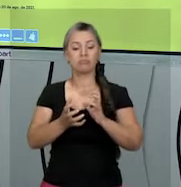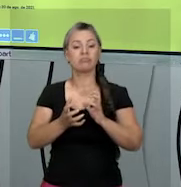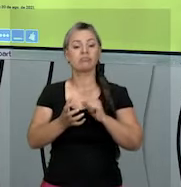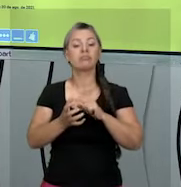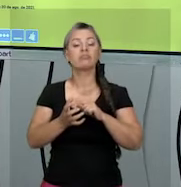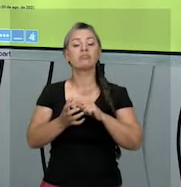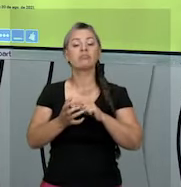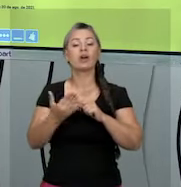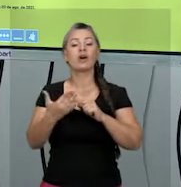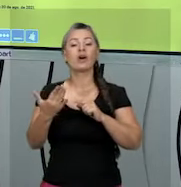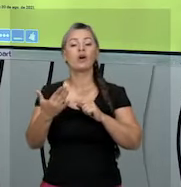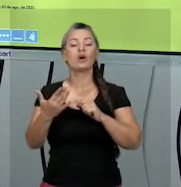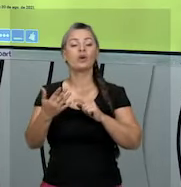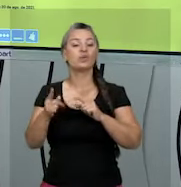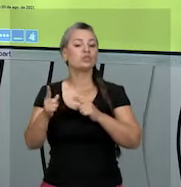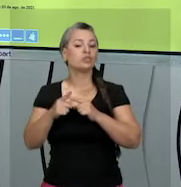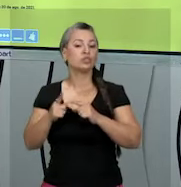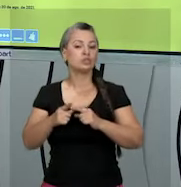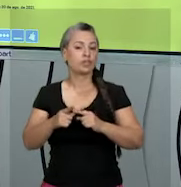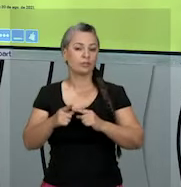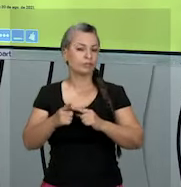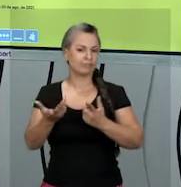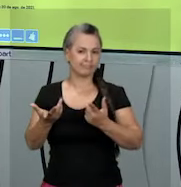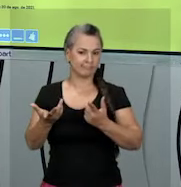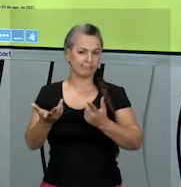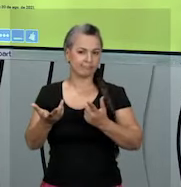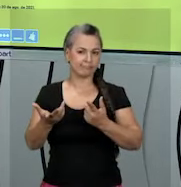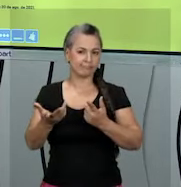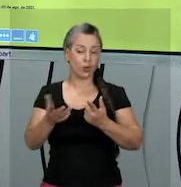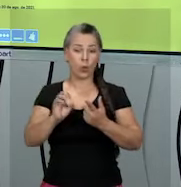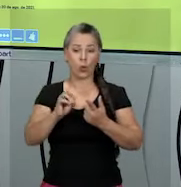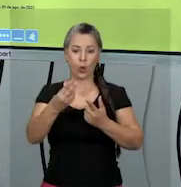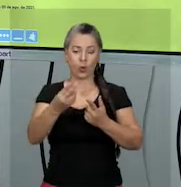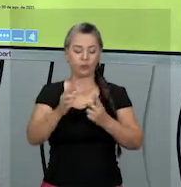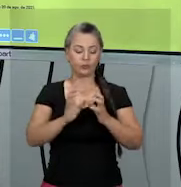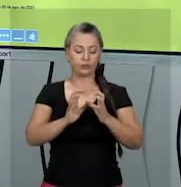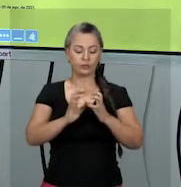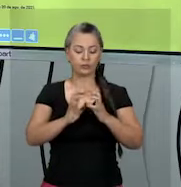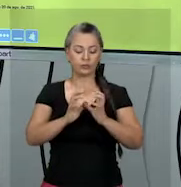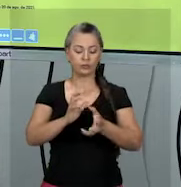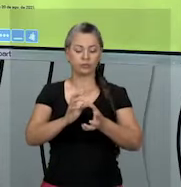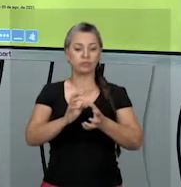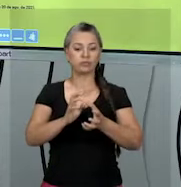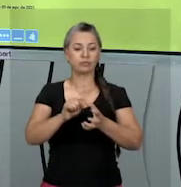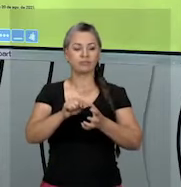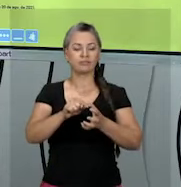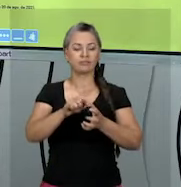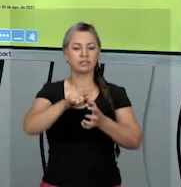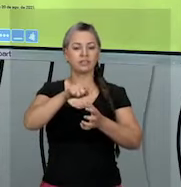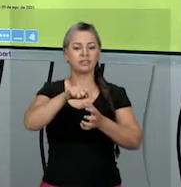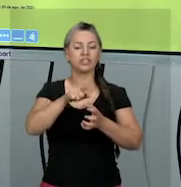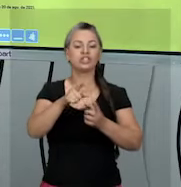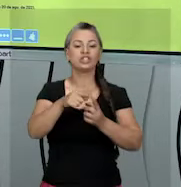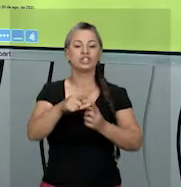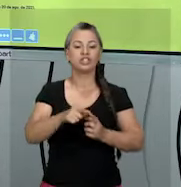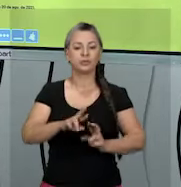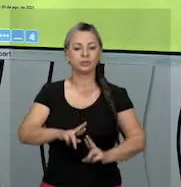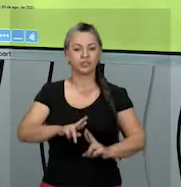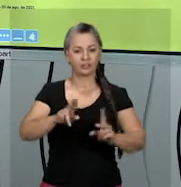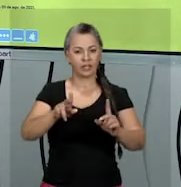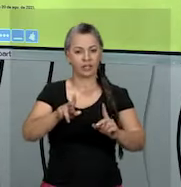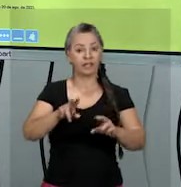uma função cerebral comprometida. Por isso é muito importante a gente sempre cuidar da nossa saúde.